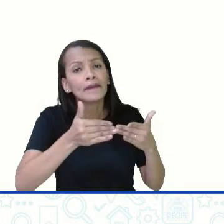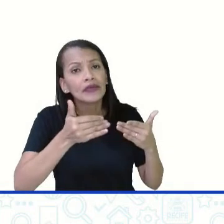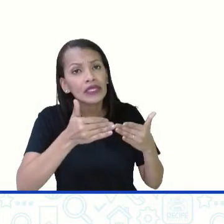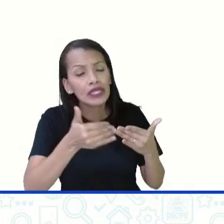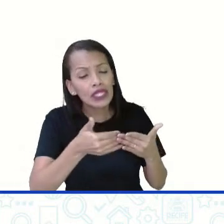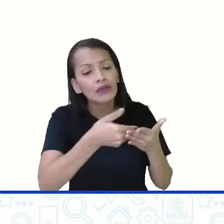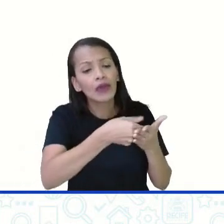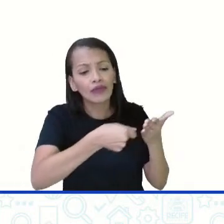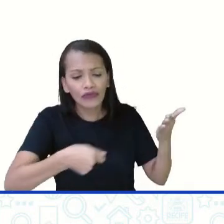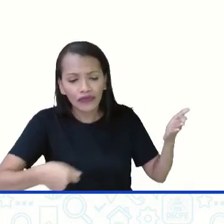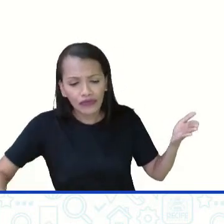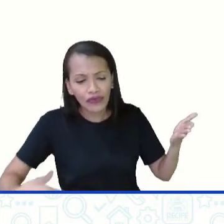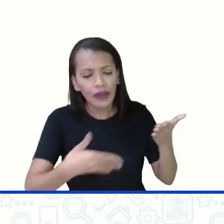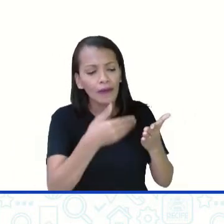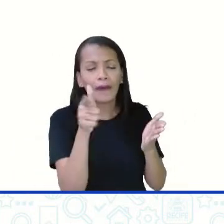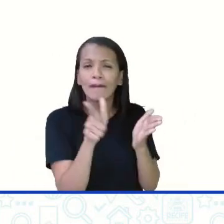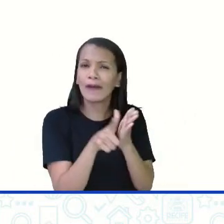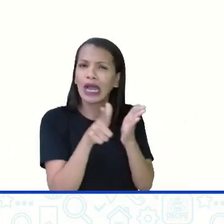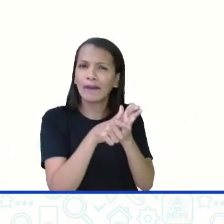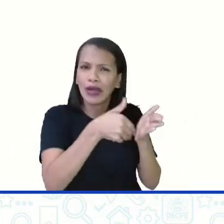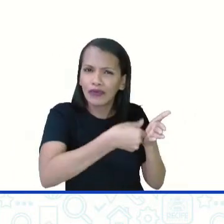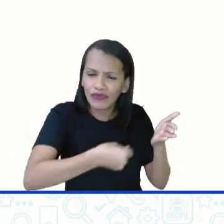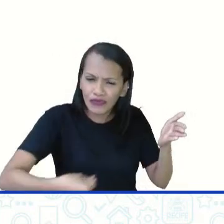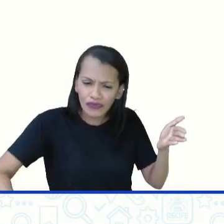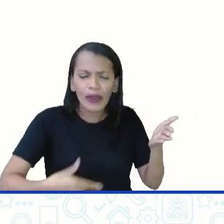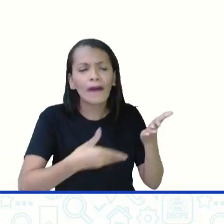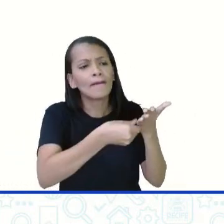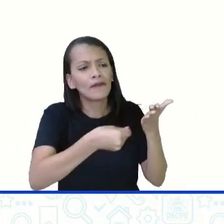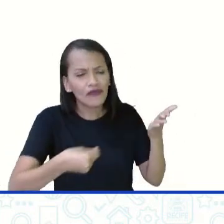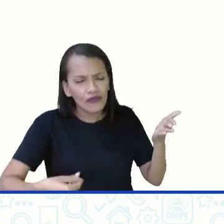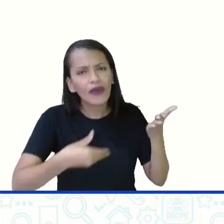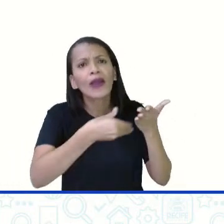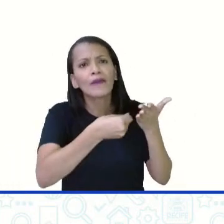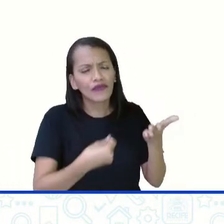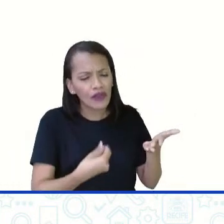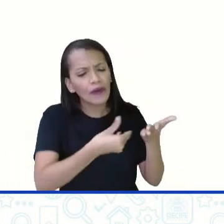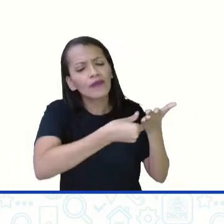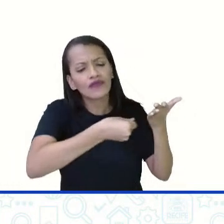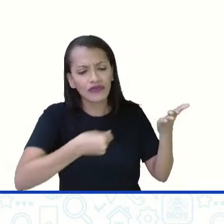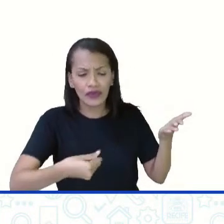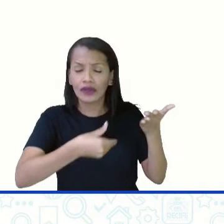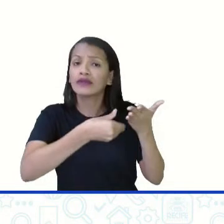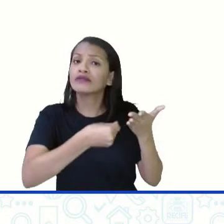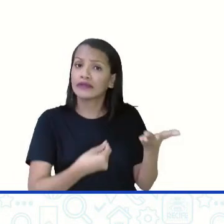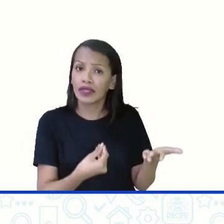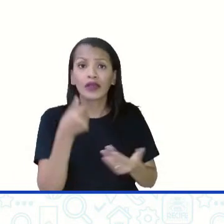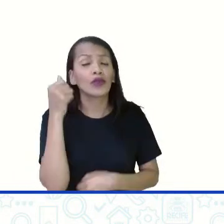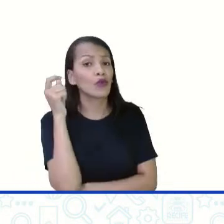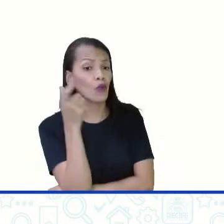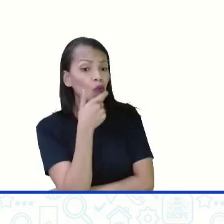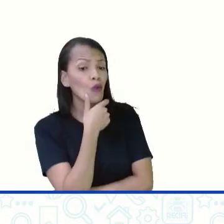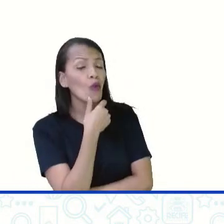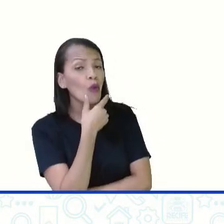de papel, mais lenço de papel, mais lenço de papel. E o dentista entregando,